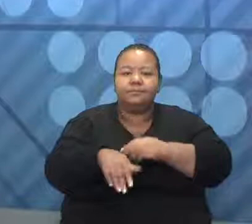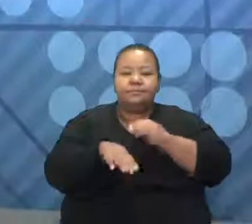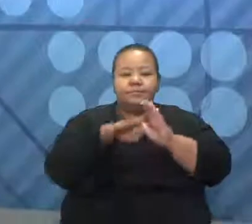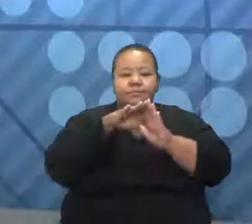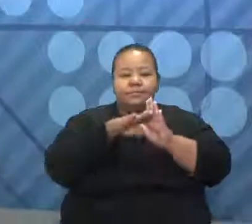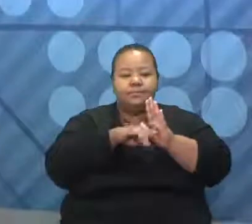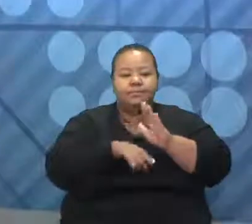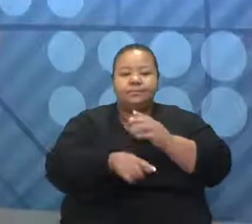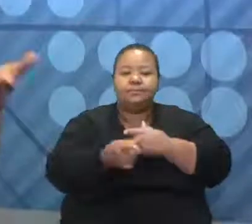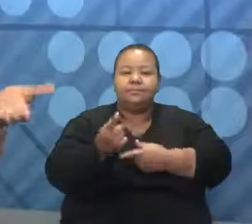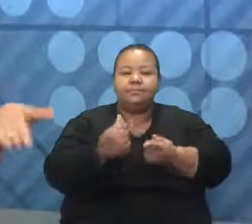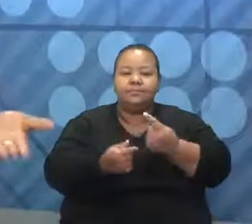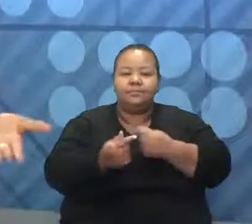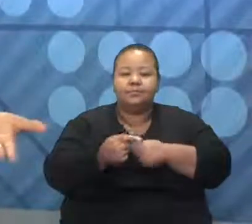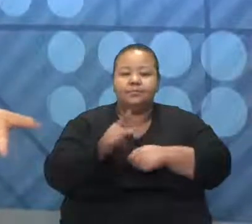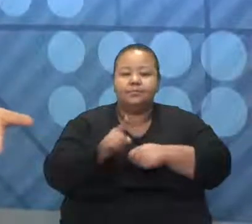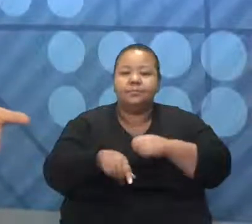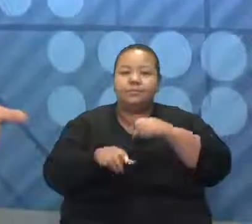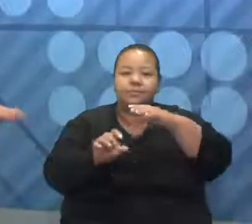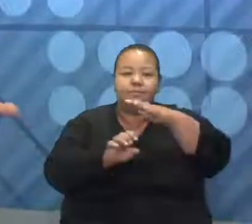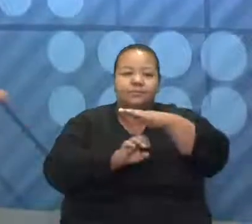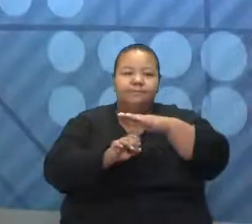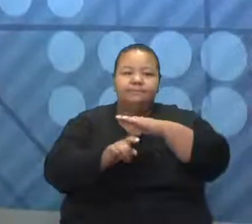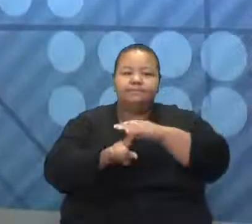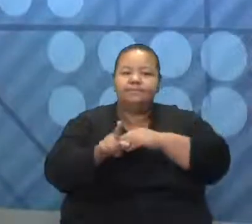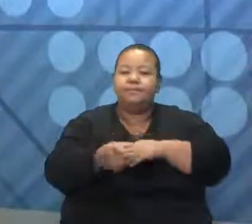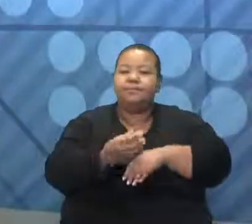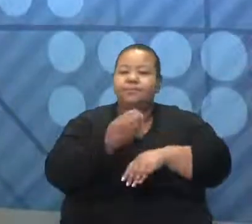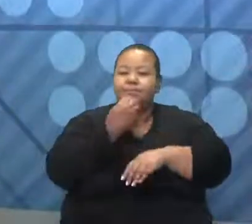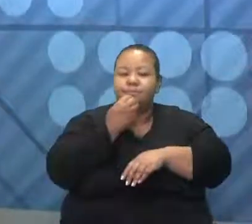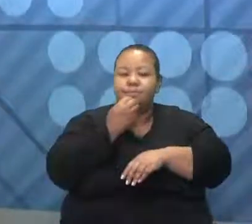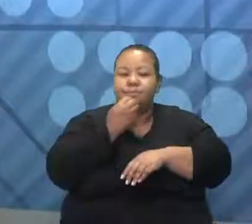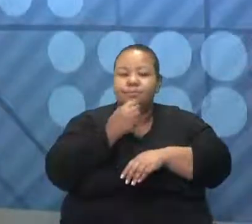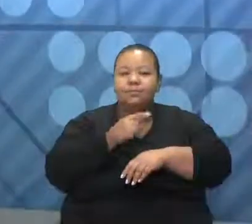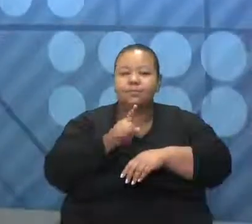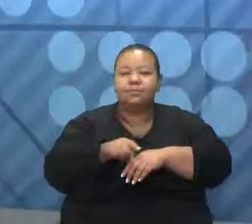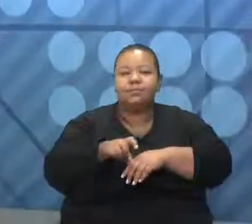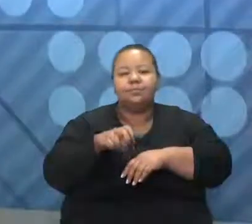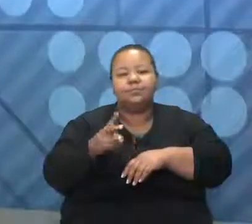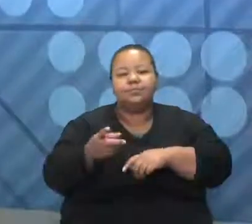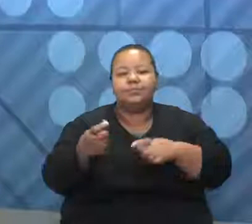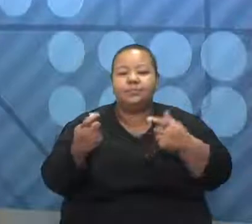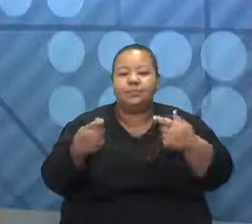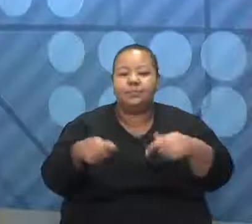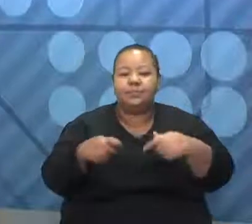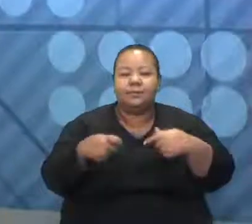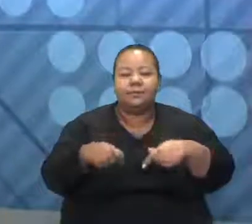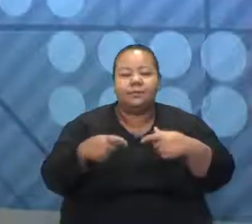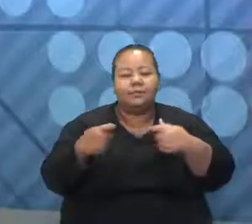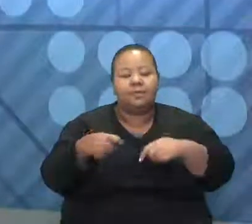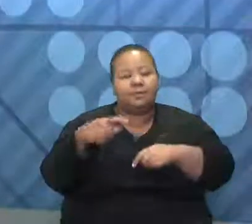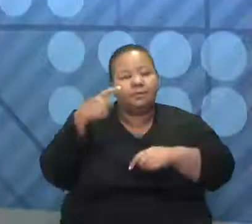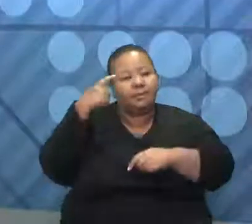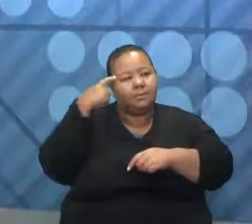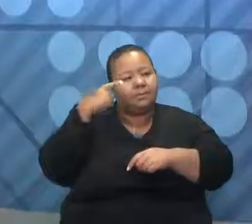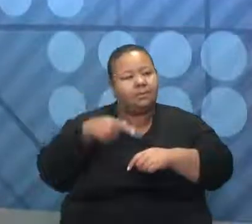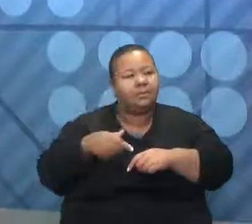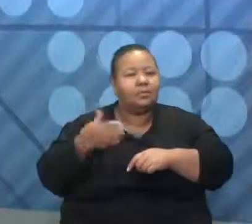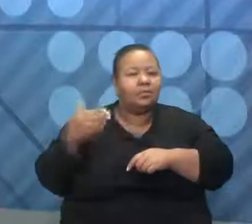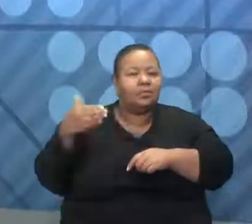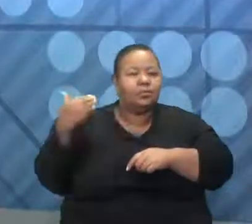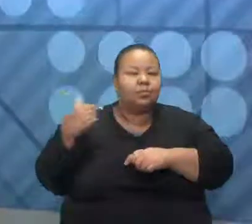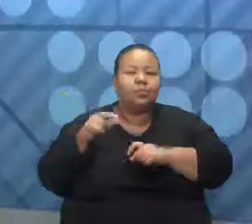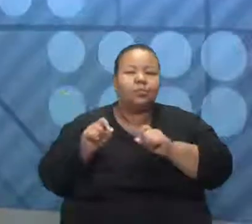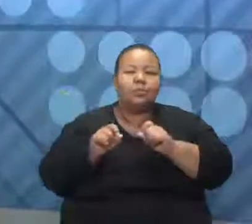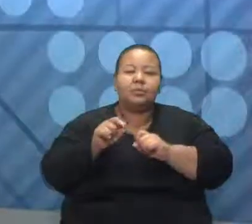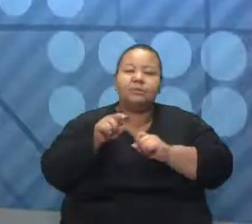de negócio, se for uma empresa por oportunidade, ou mesmo as de necessidade, tem que pensar lá no início dela o